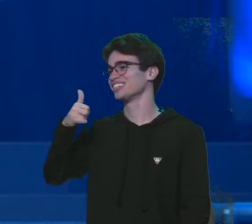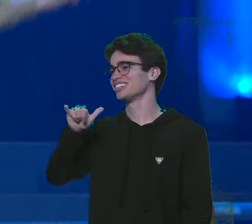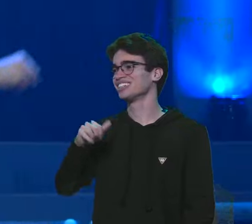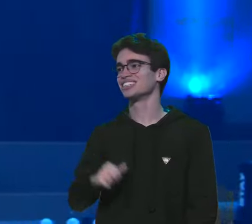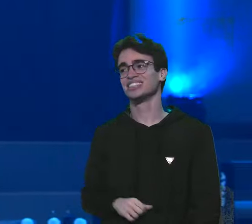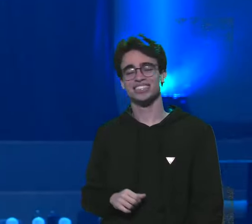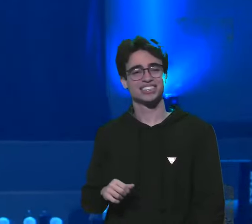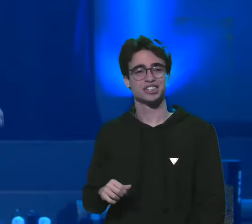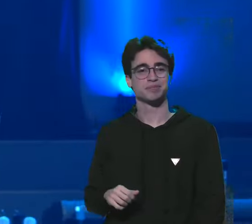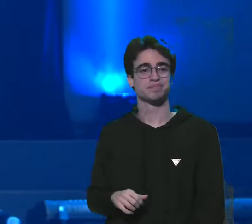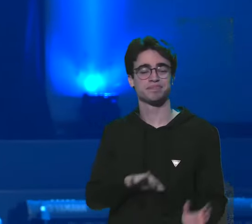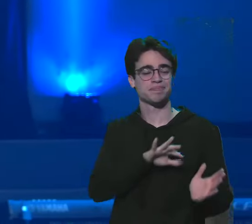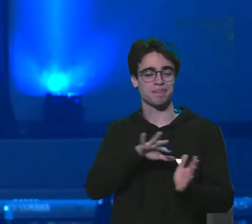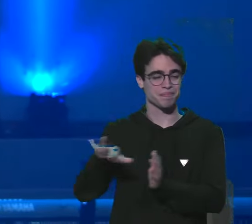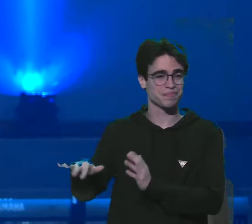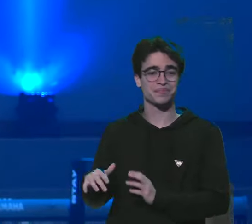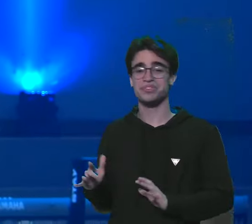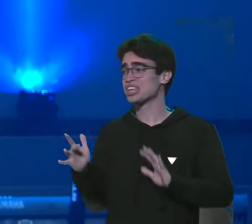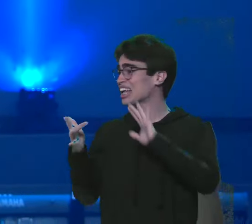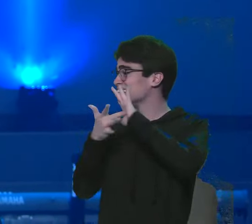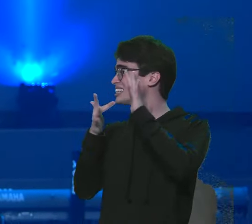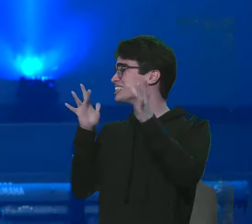Apenas Jesus.